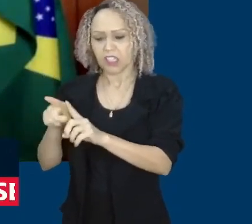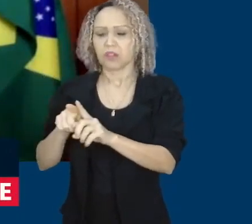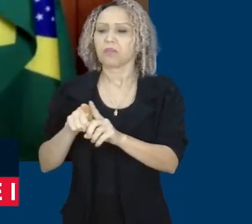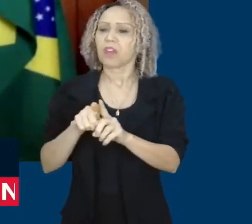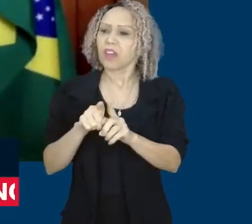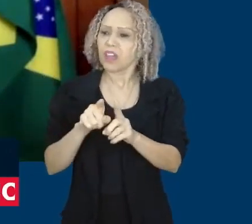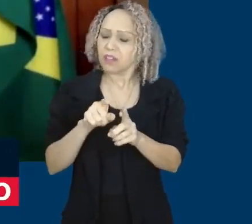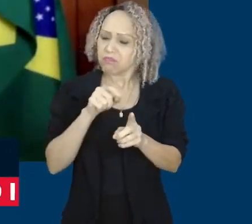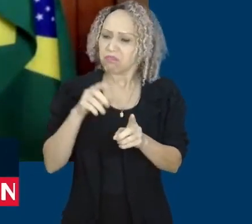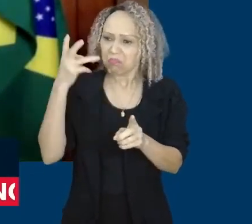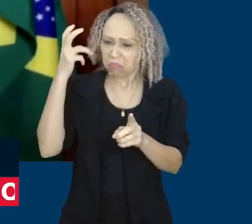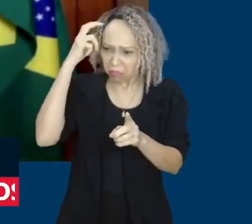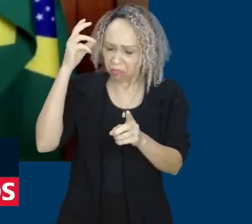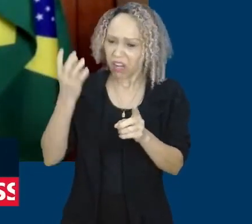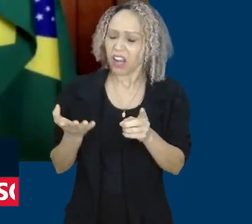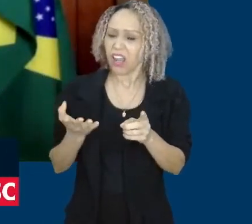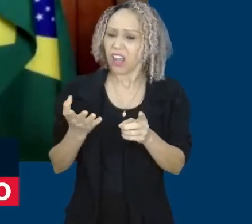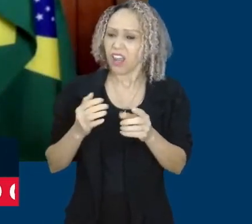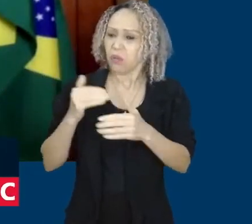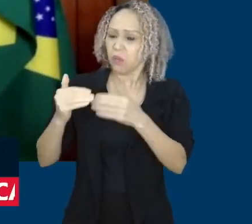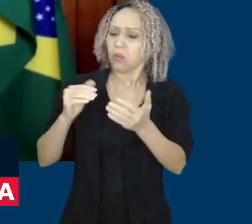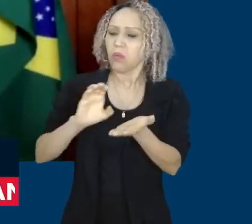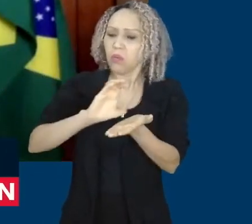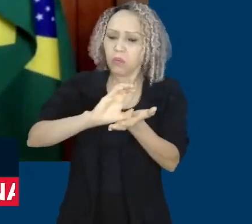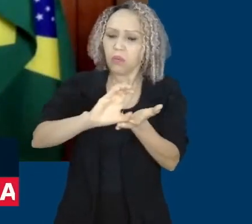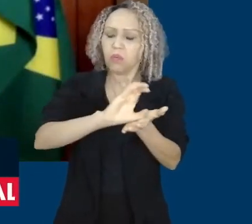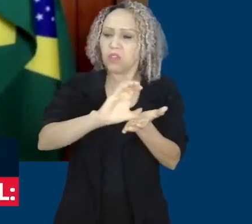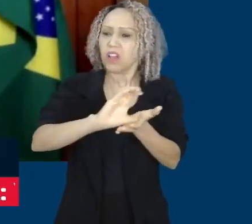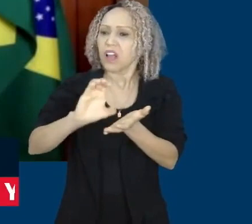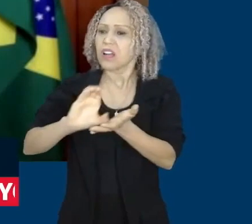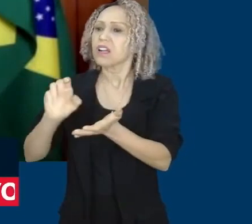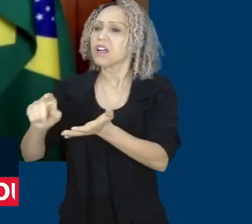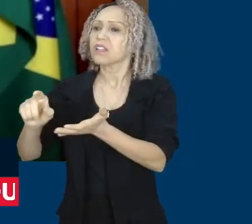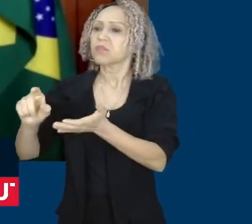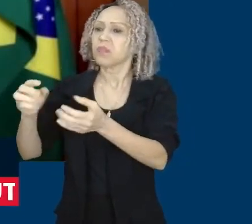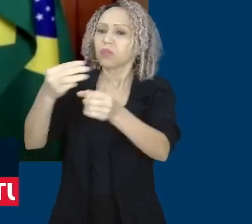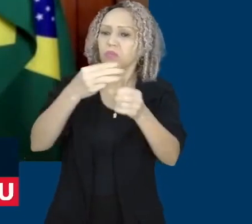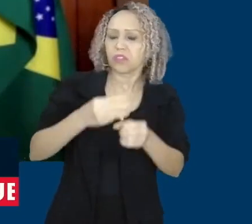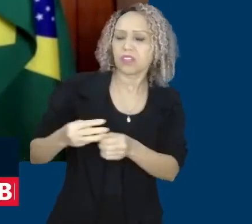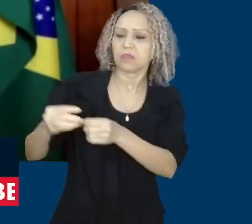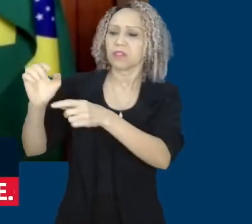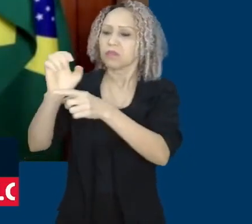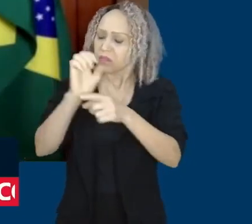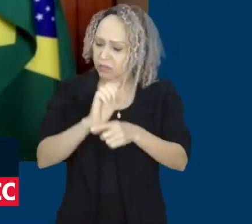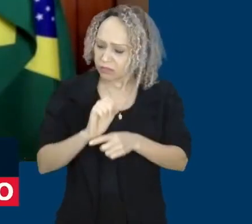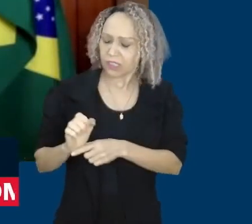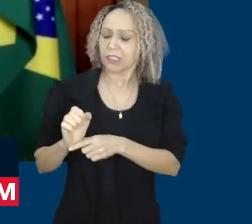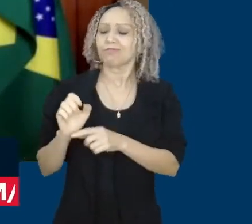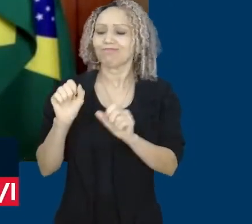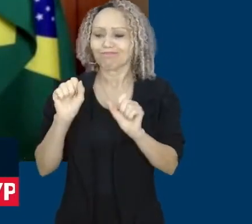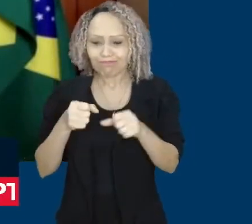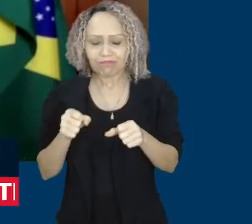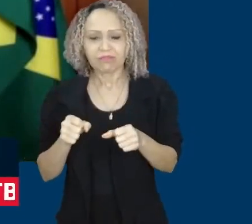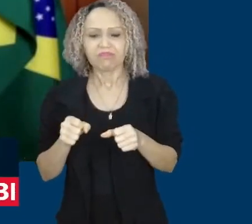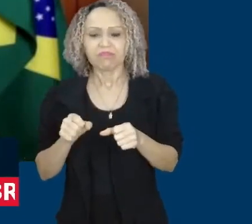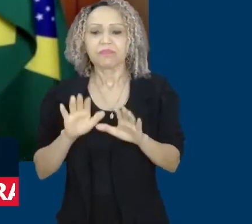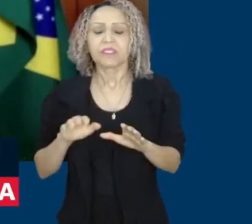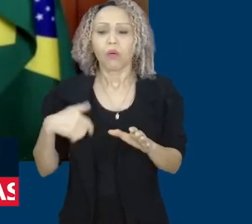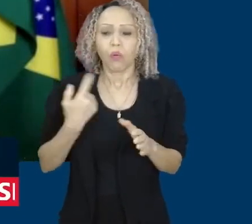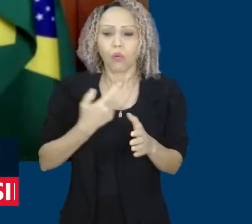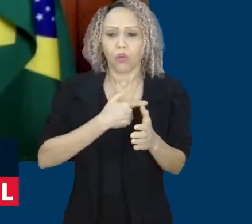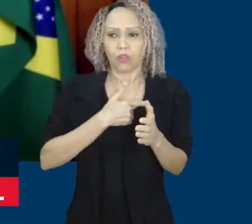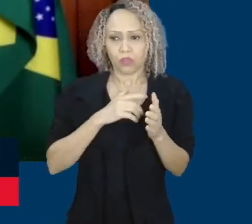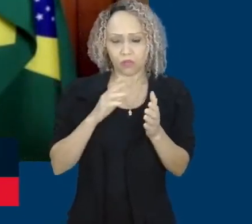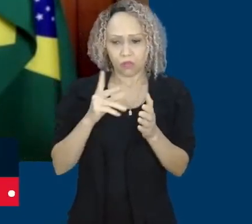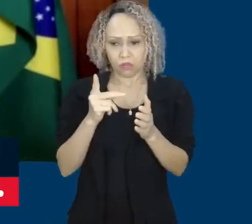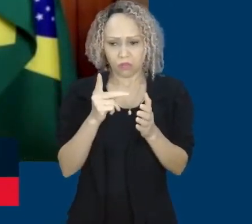estados, que foram iniciativas do nosso partido, da bancada do Partido dos Trabalhadores, foi necessária ainda